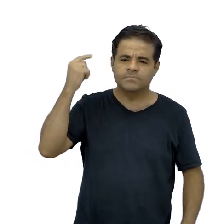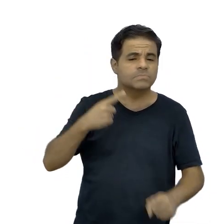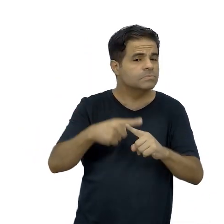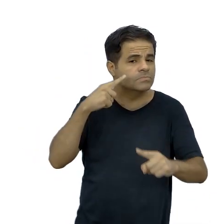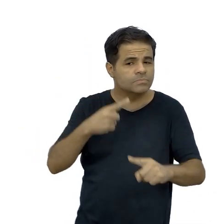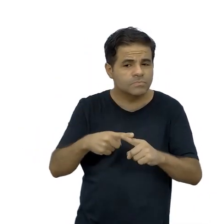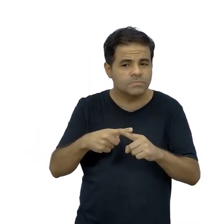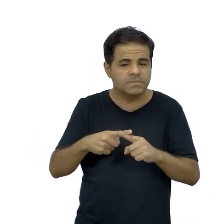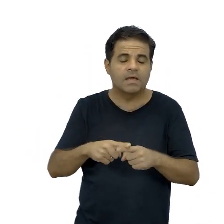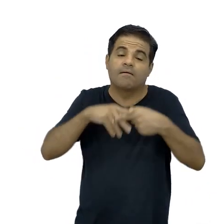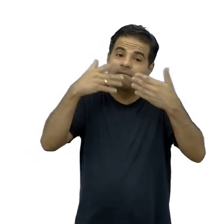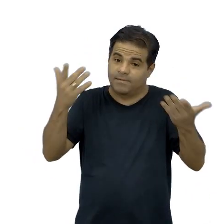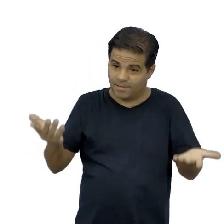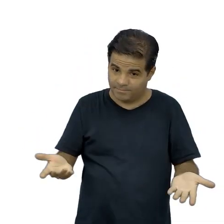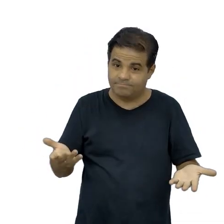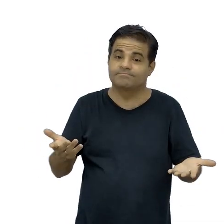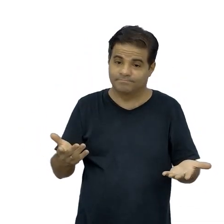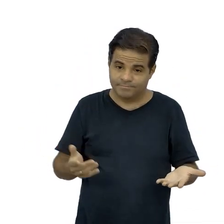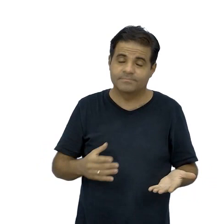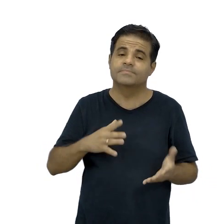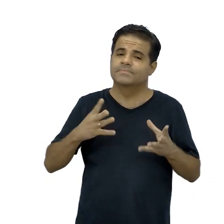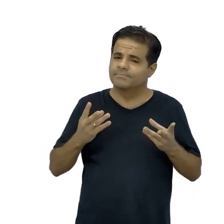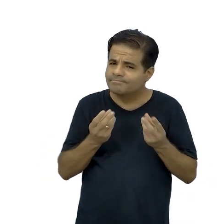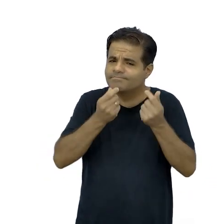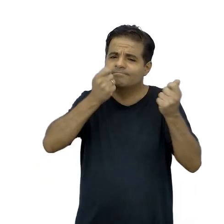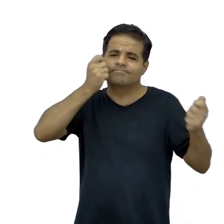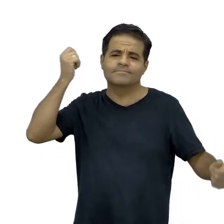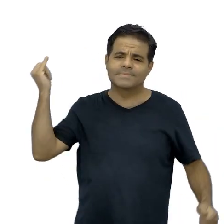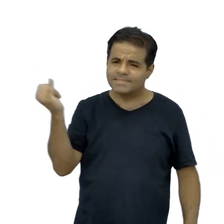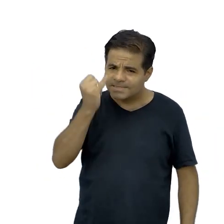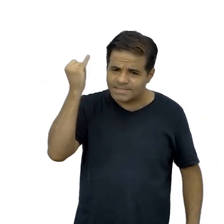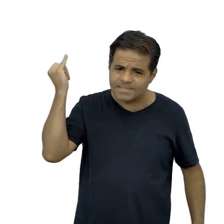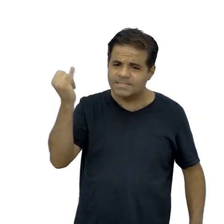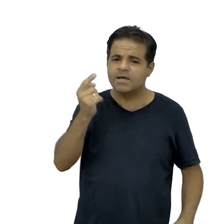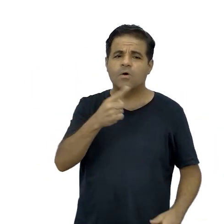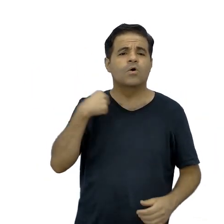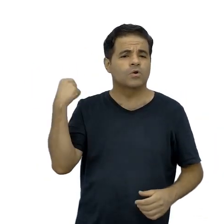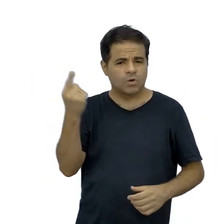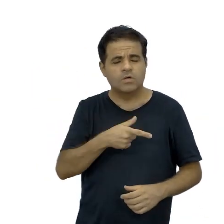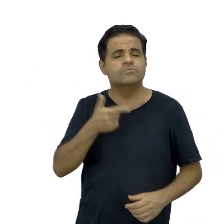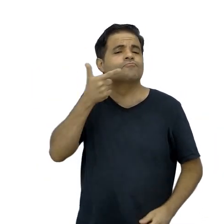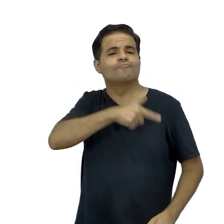tá? Então, é essencial que a gente